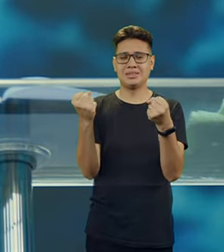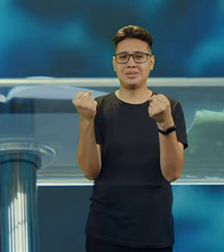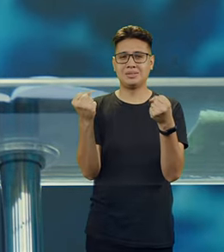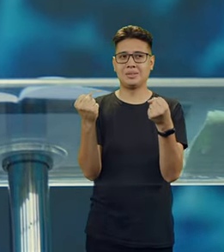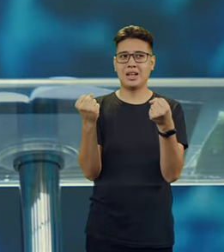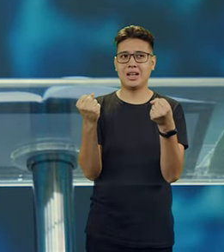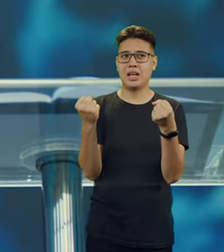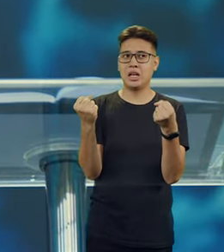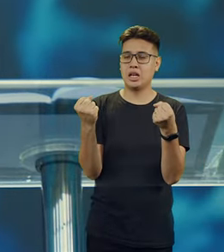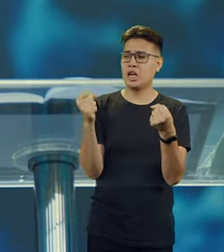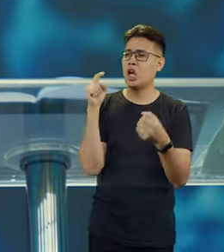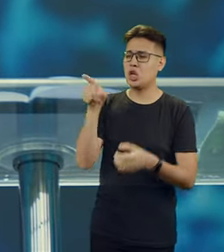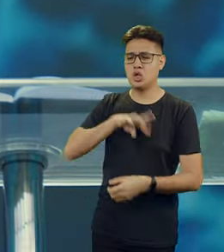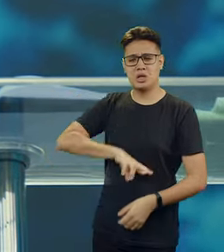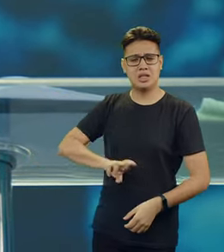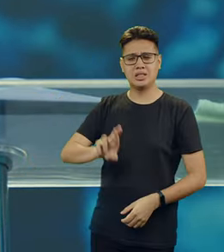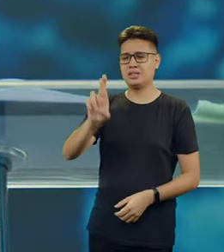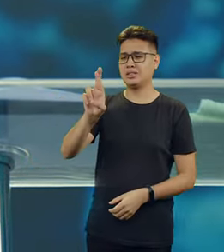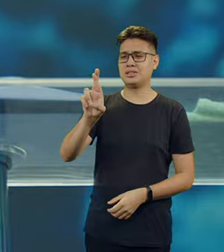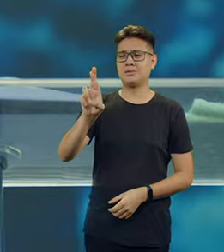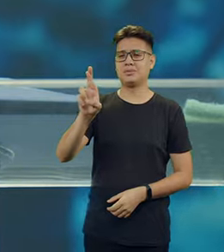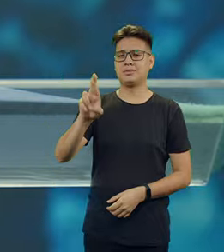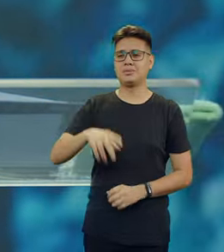Eles eram religiosos,